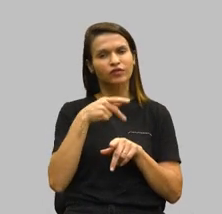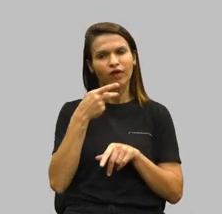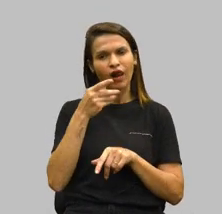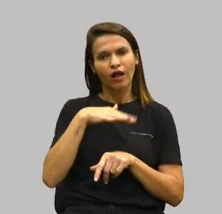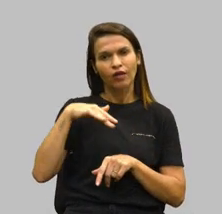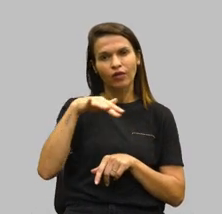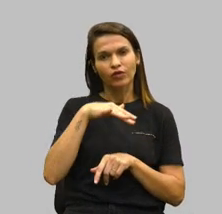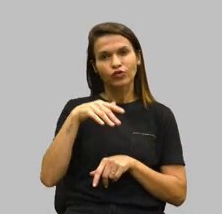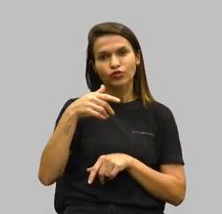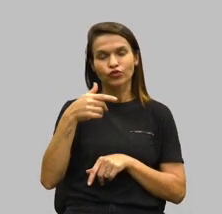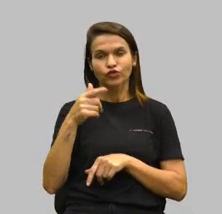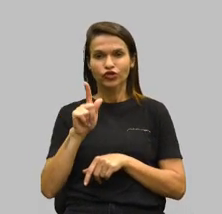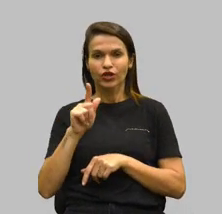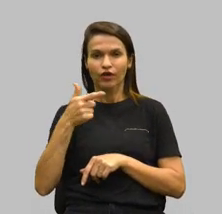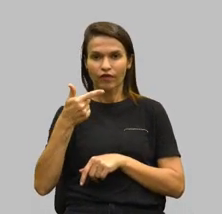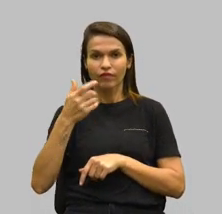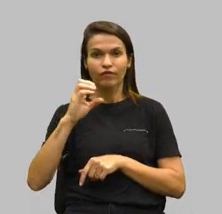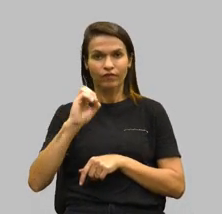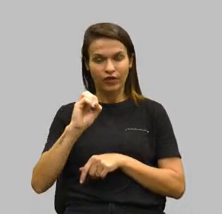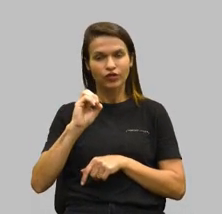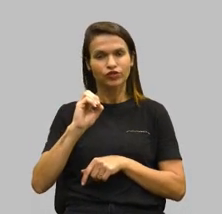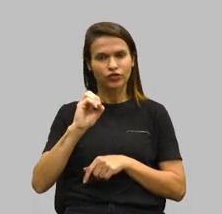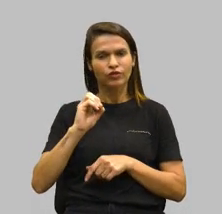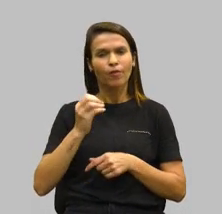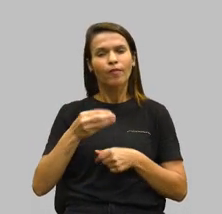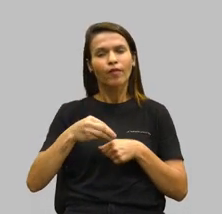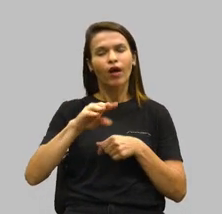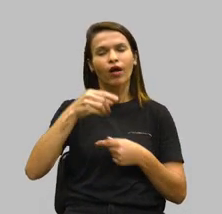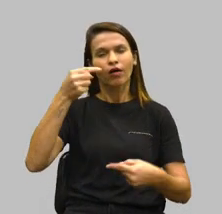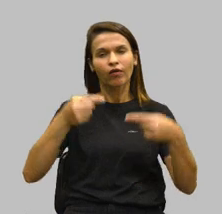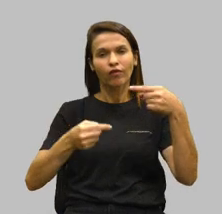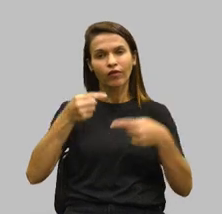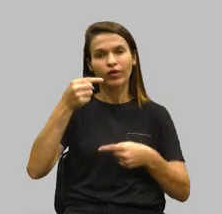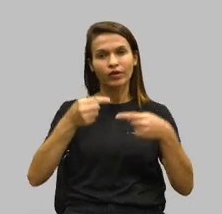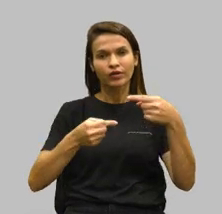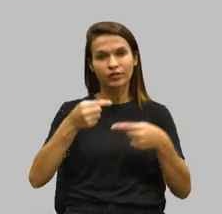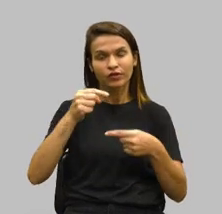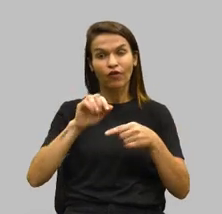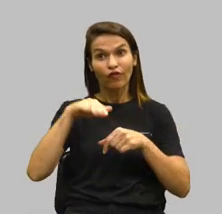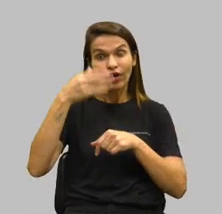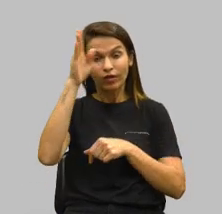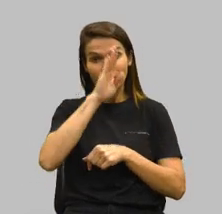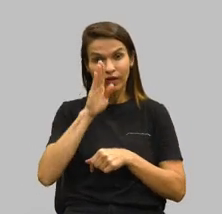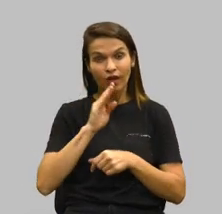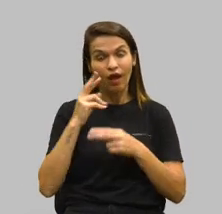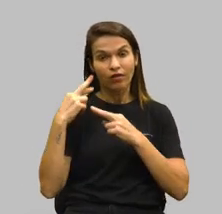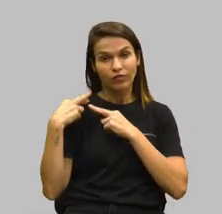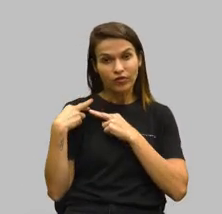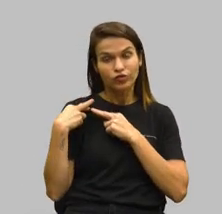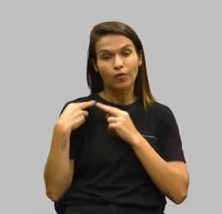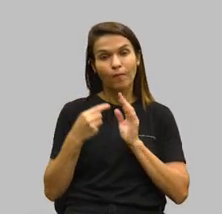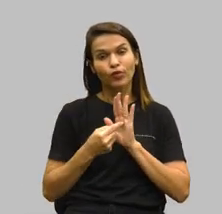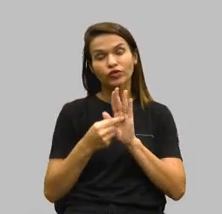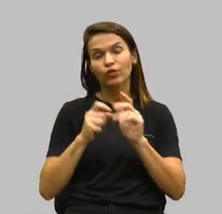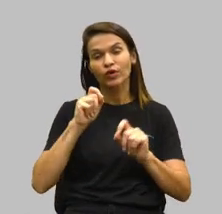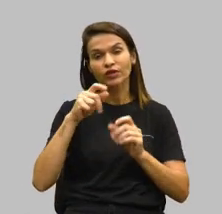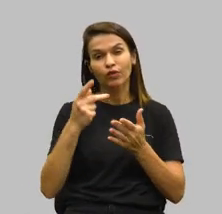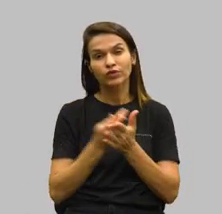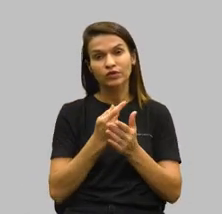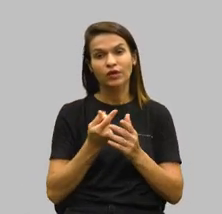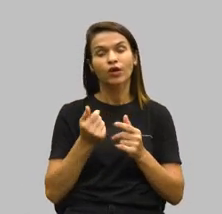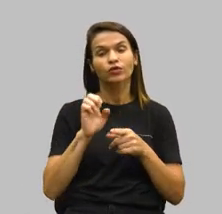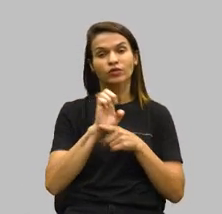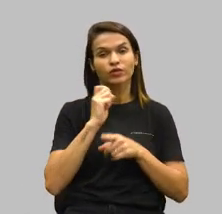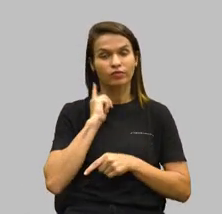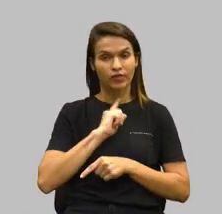G20 então nós estávamos trazendo uma discussão Internacional e a responsabilidade de levar a pauta do que está acontecendo no estado de Minas